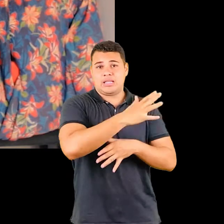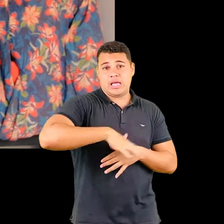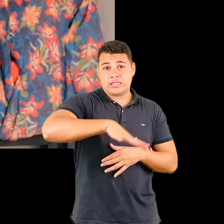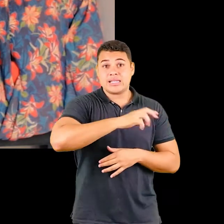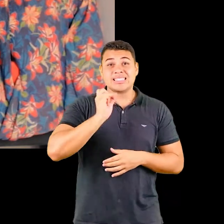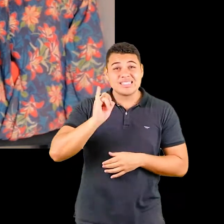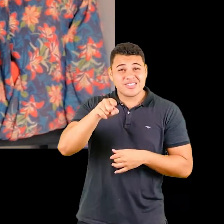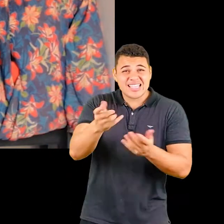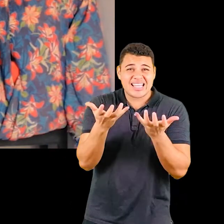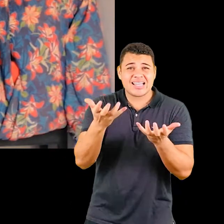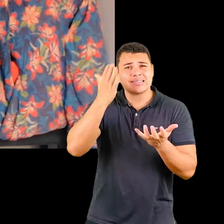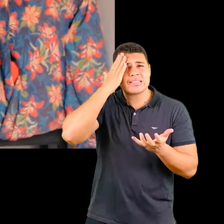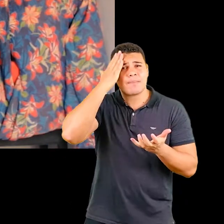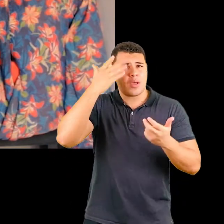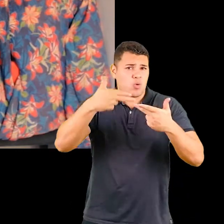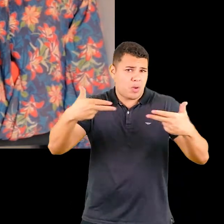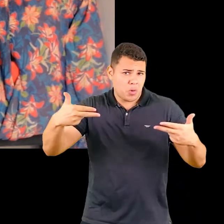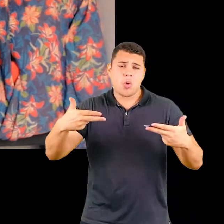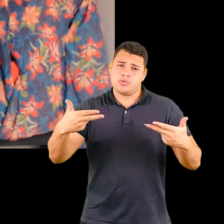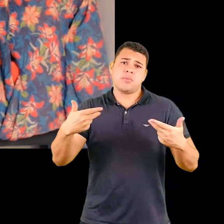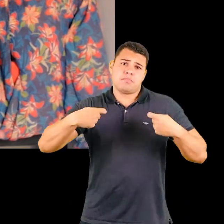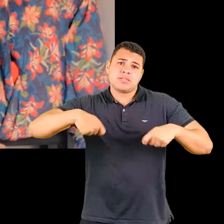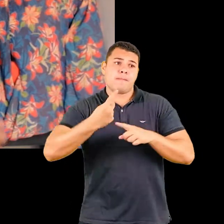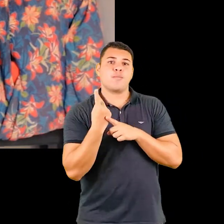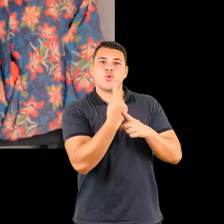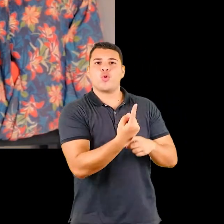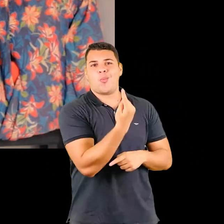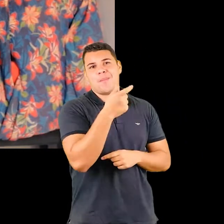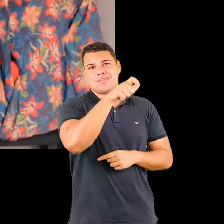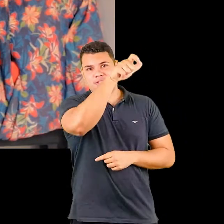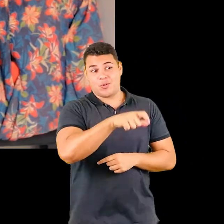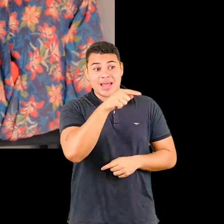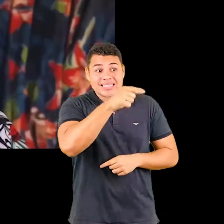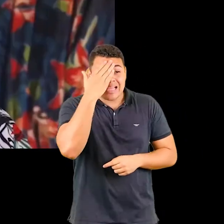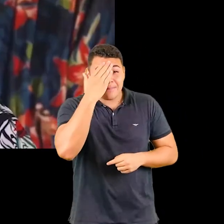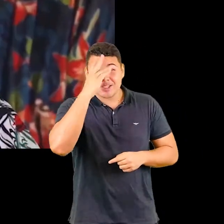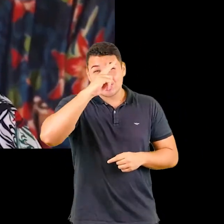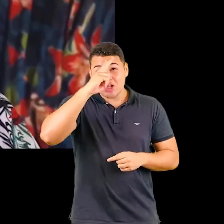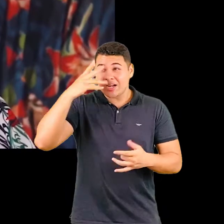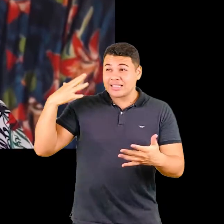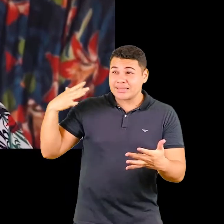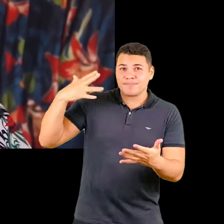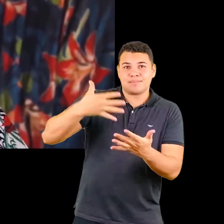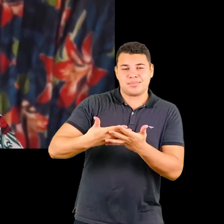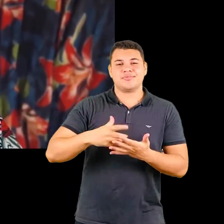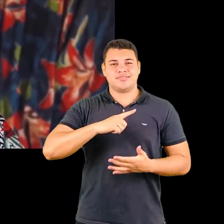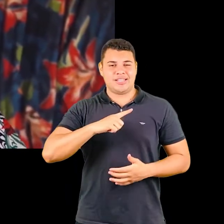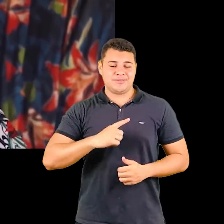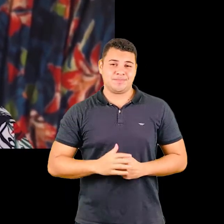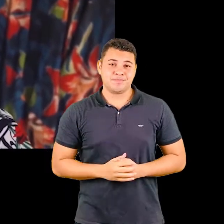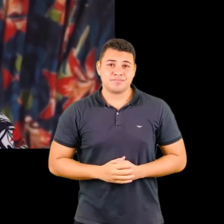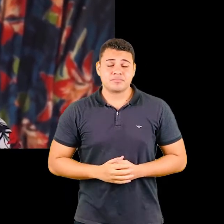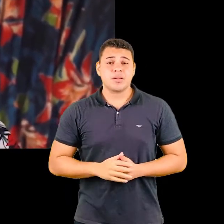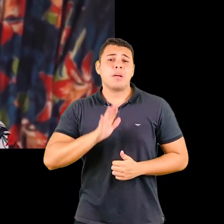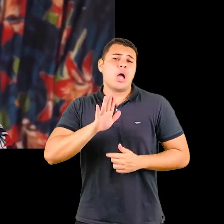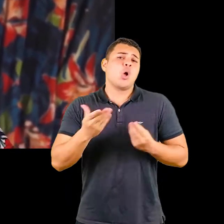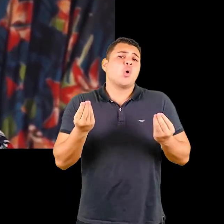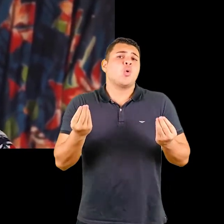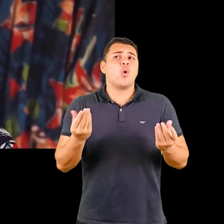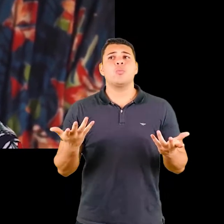saber de alguma coisa e ninguém sabe explicar, porque deixaram por aí. Não tem mais, onde é que você vai